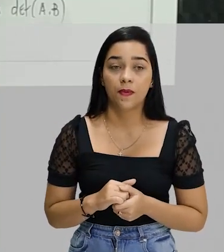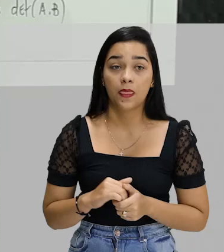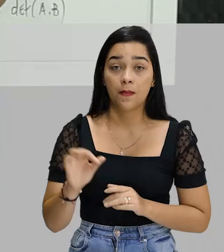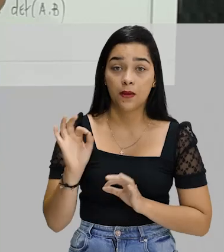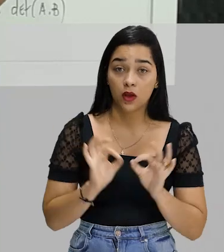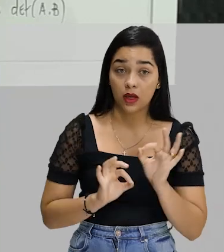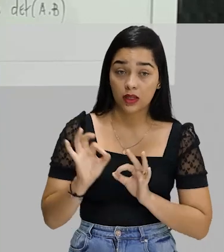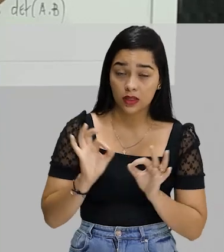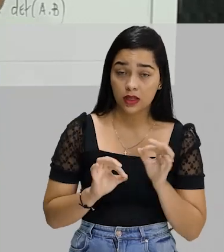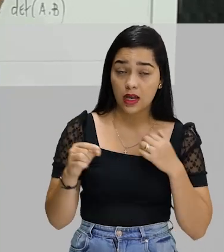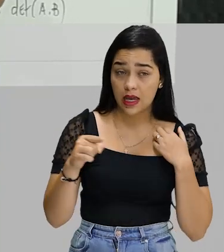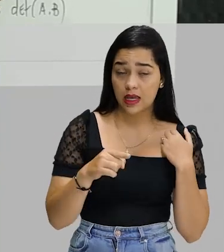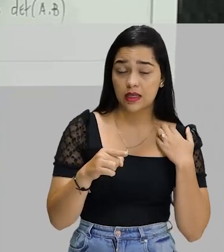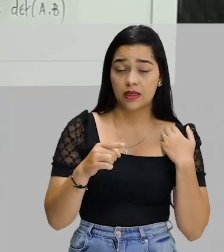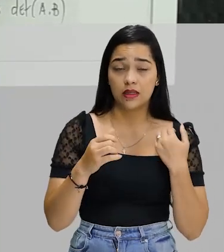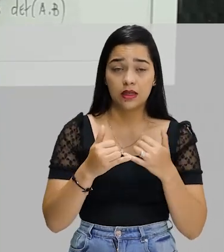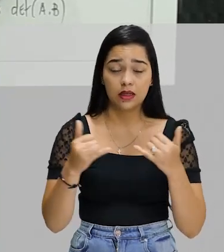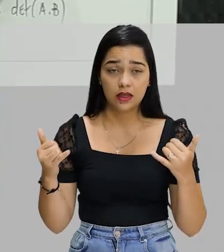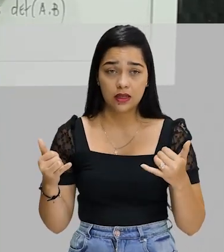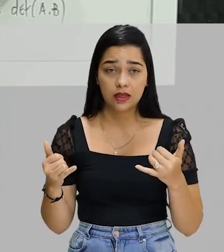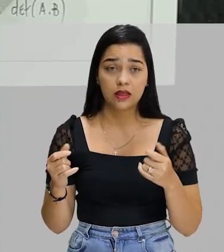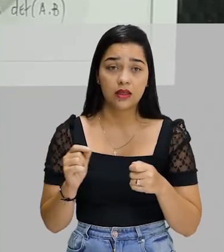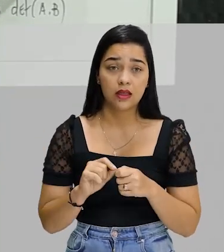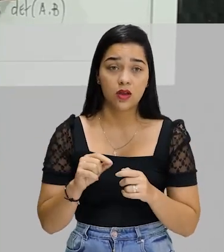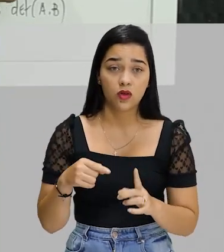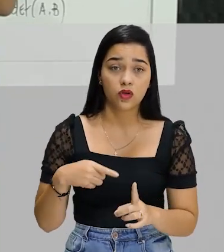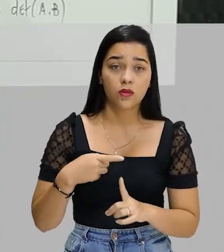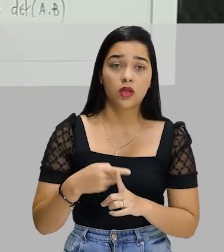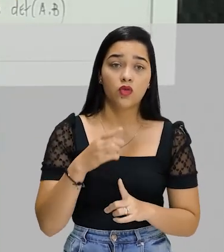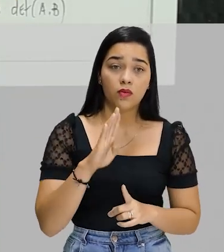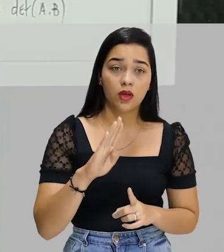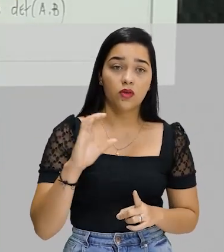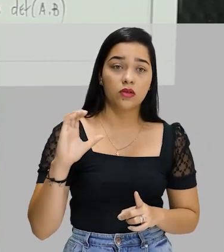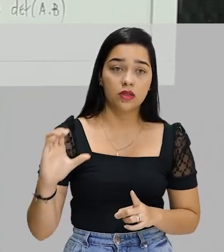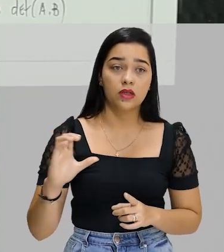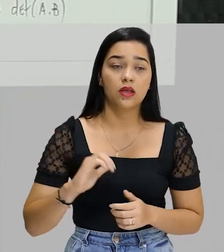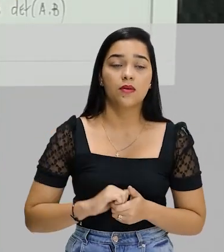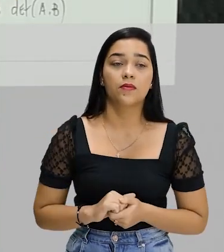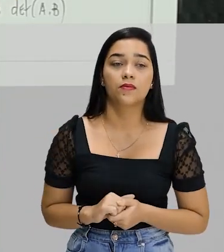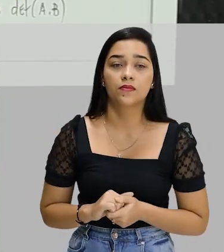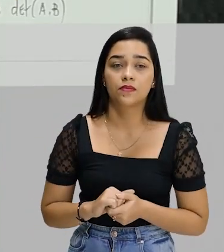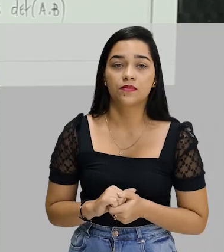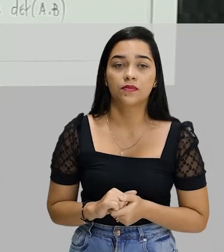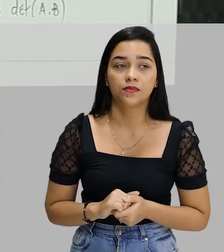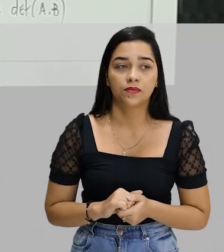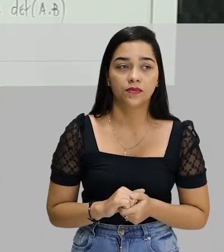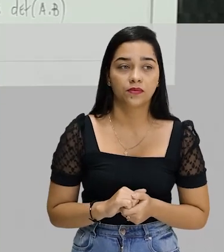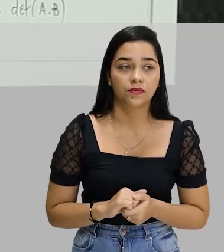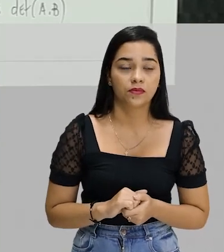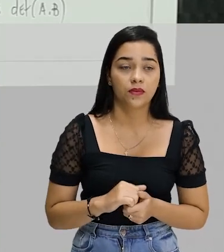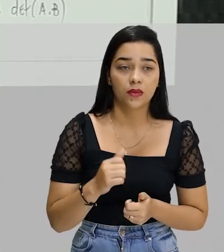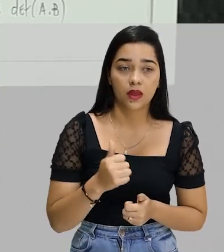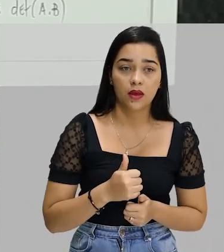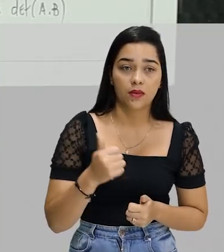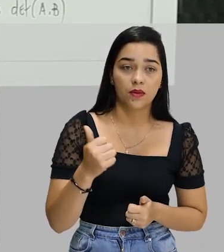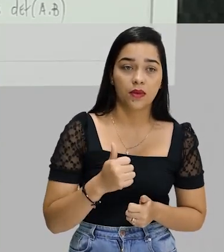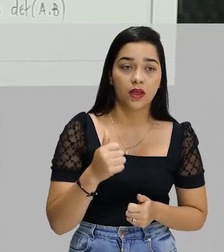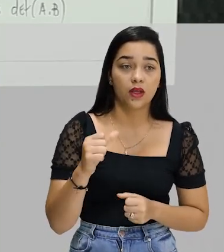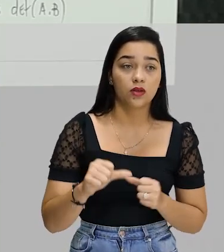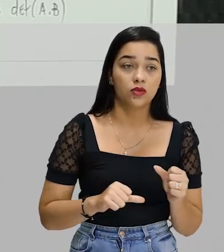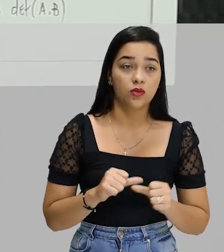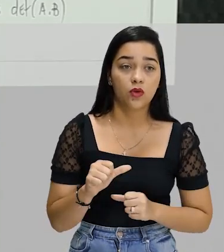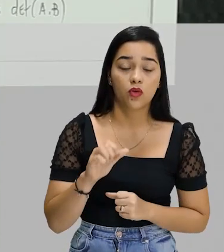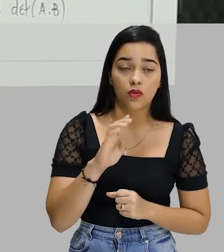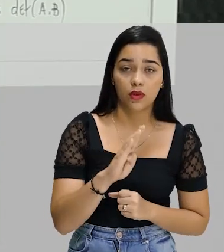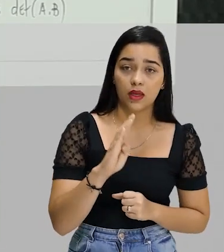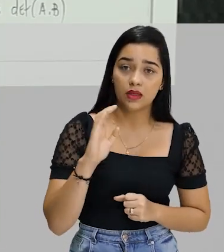montar essa linha aqui, ele fez o somatório do B com C. Ele pegou a matriz, o elemento da primeira, e somou com